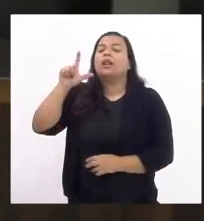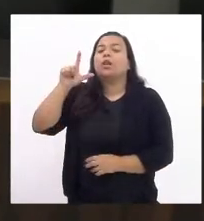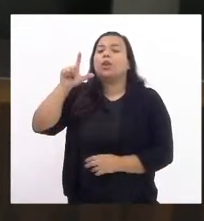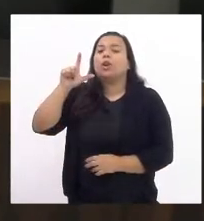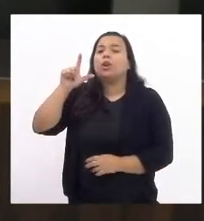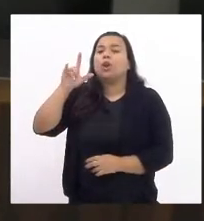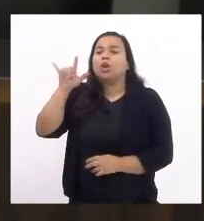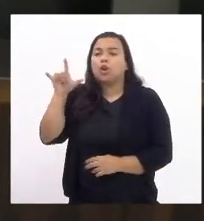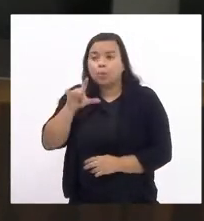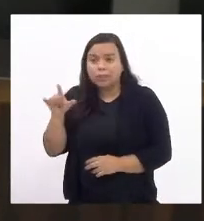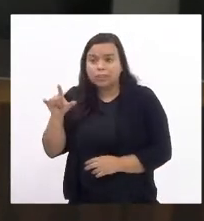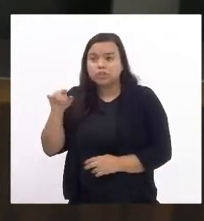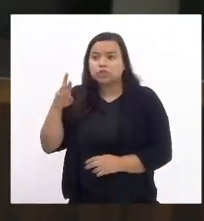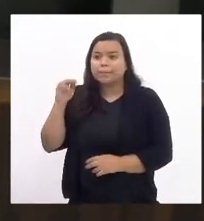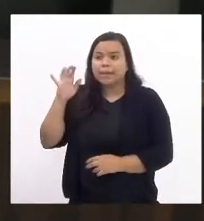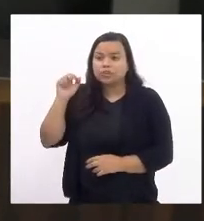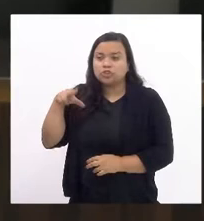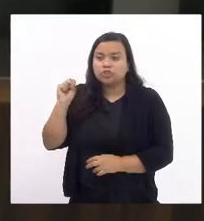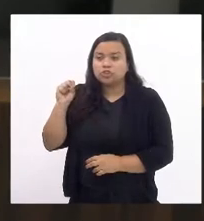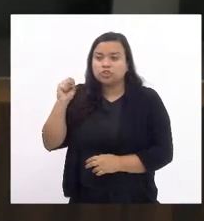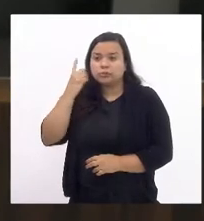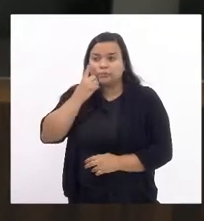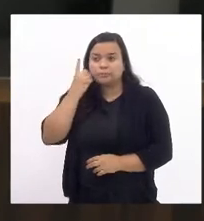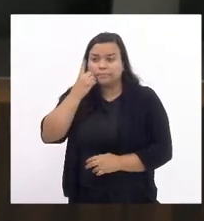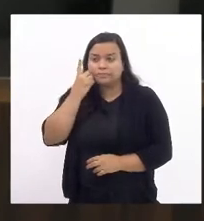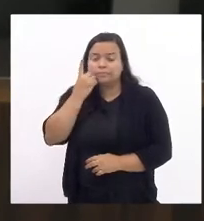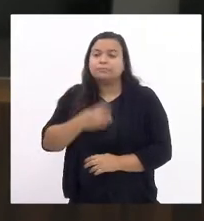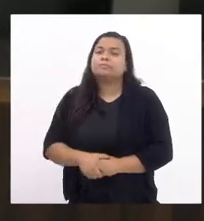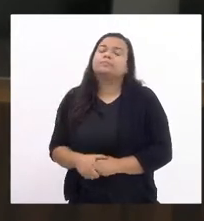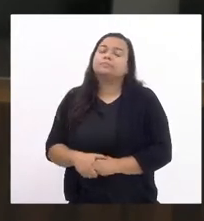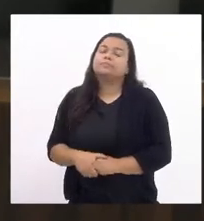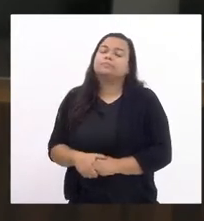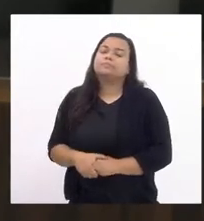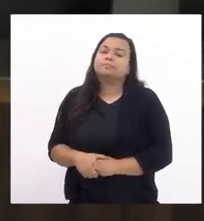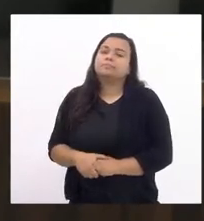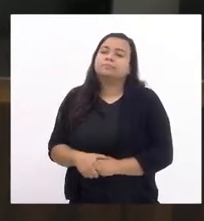Martins. Deputado Luiz Martins.